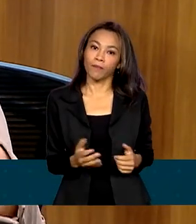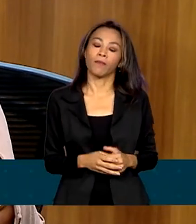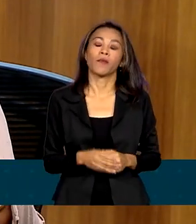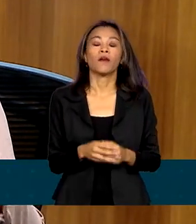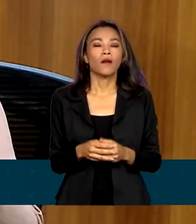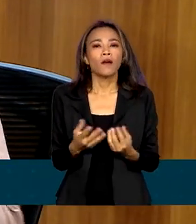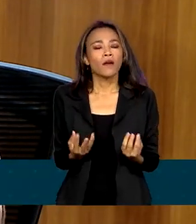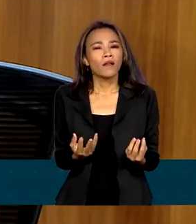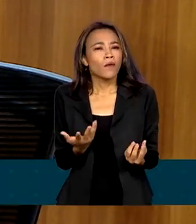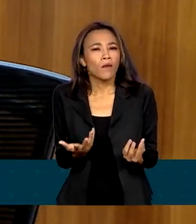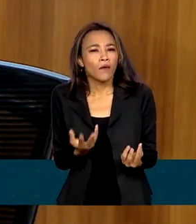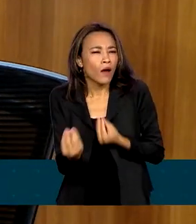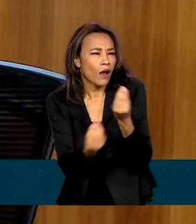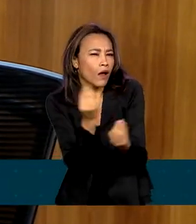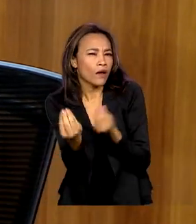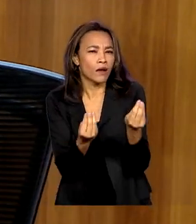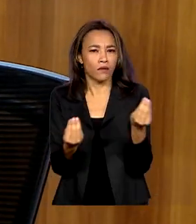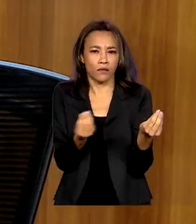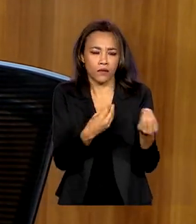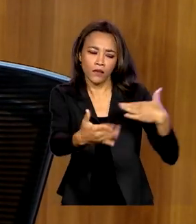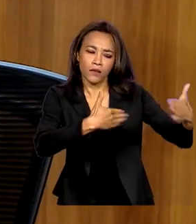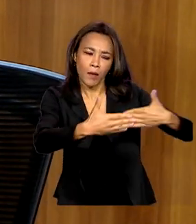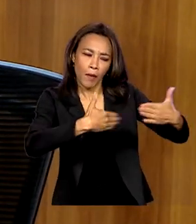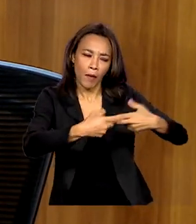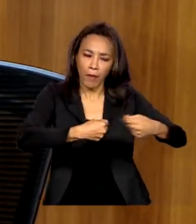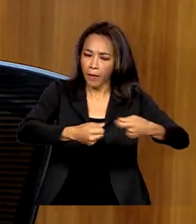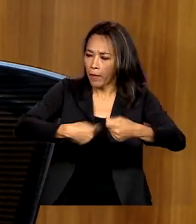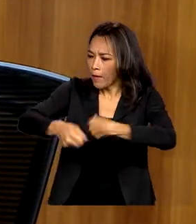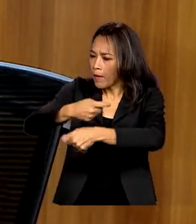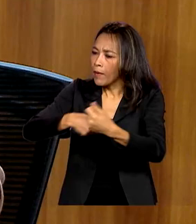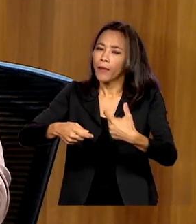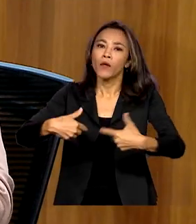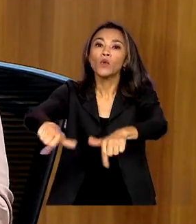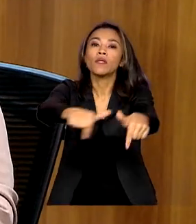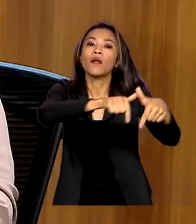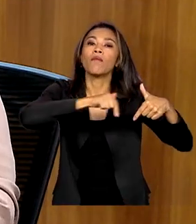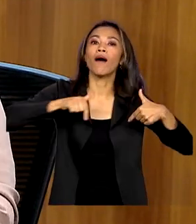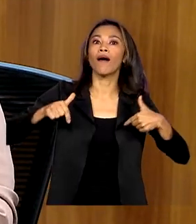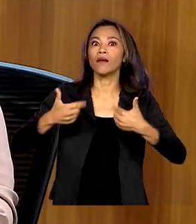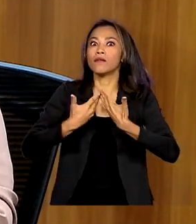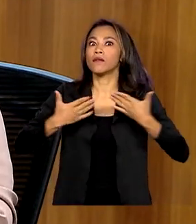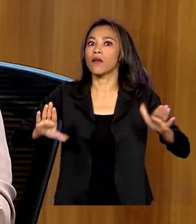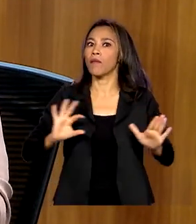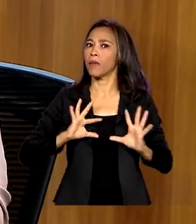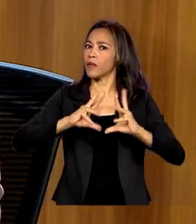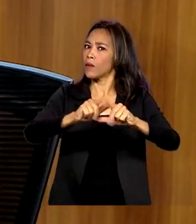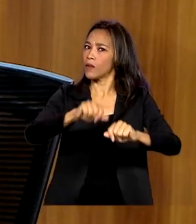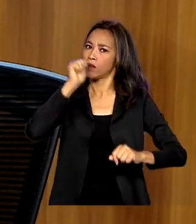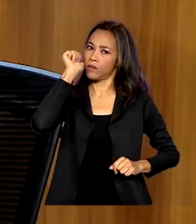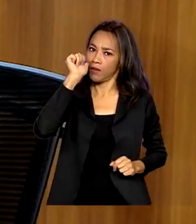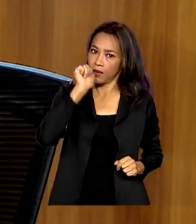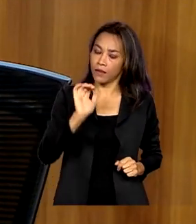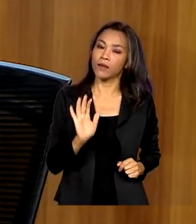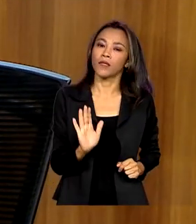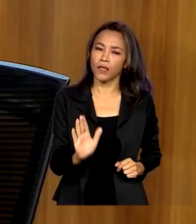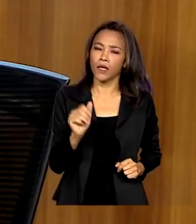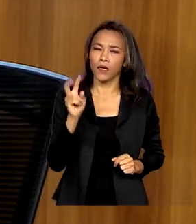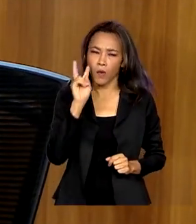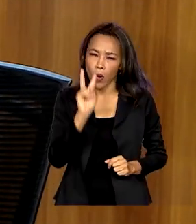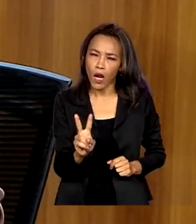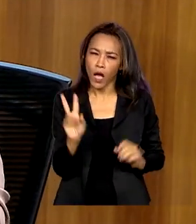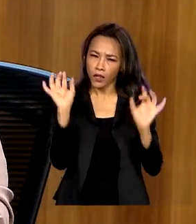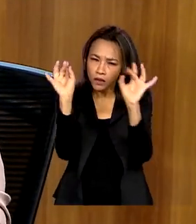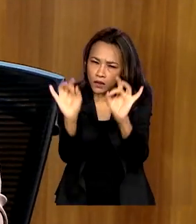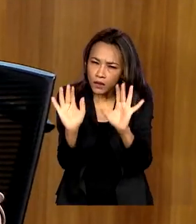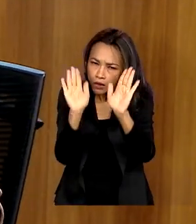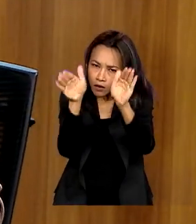forma é que o mercado de trabalho e o mundo do trabalho se abre para todas as mulheres, mas que tenha um olhar específico